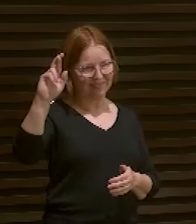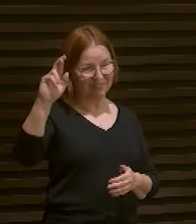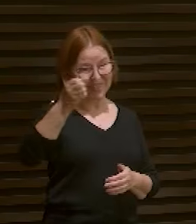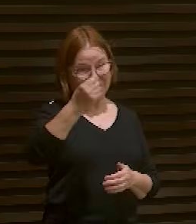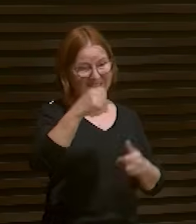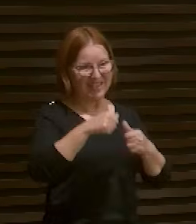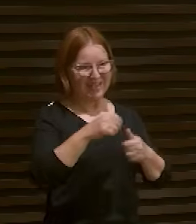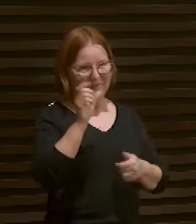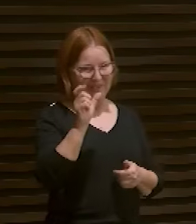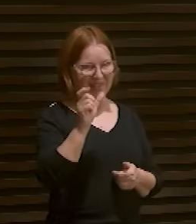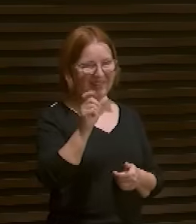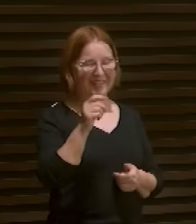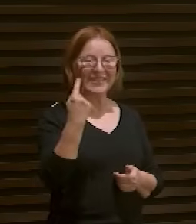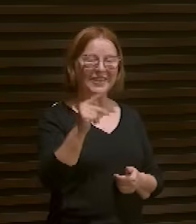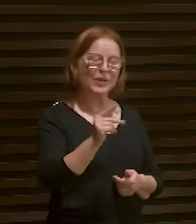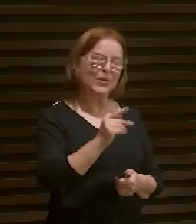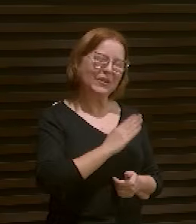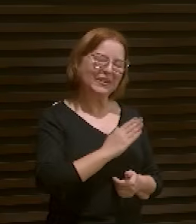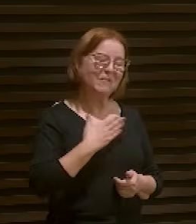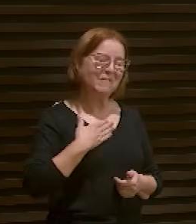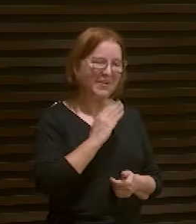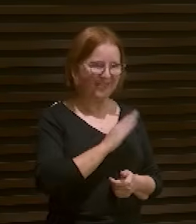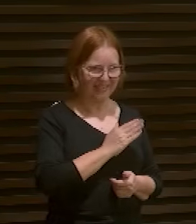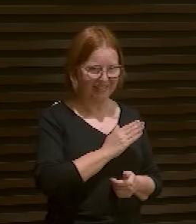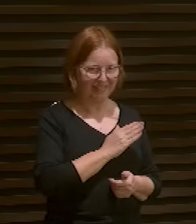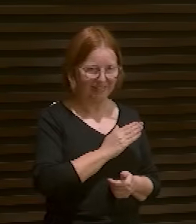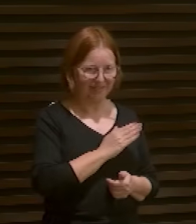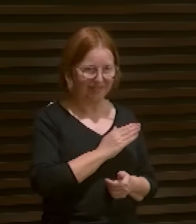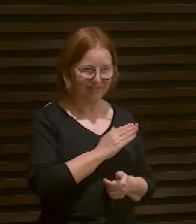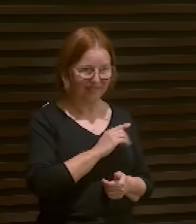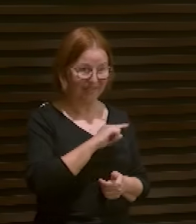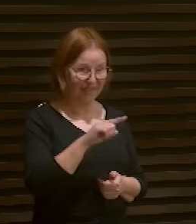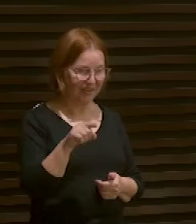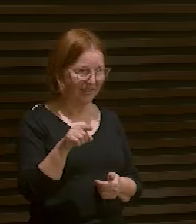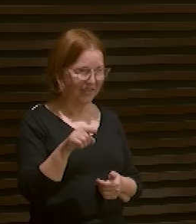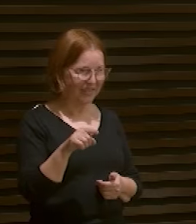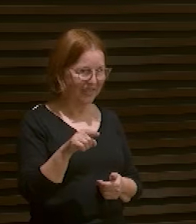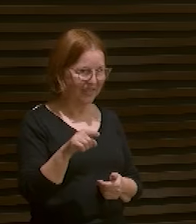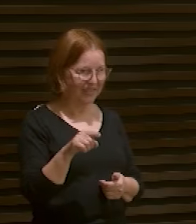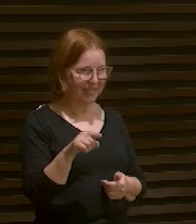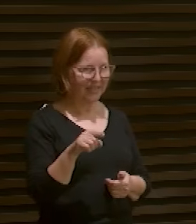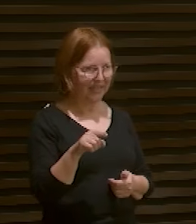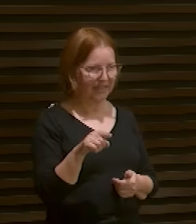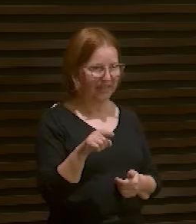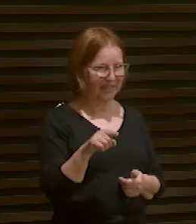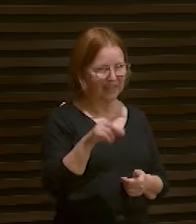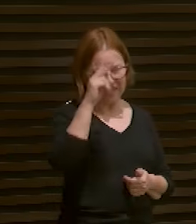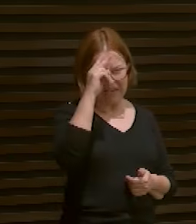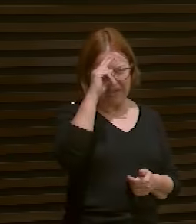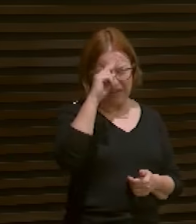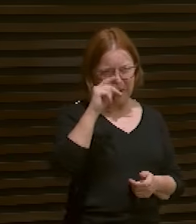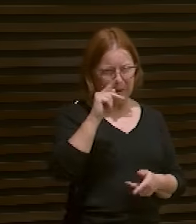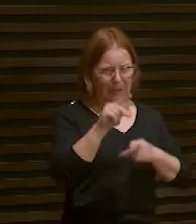revele essa palavra no seu coração, no meu coração, que você coloque aí essas pessoas que estão te atormentando